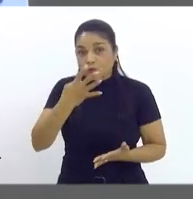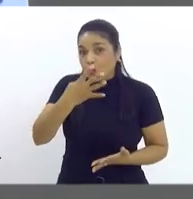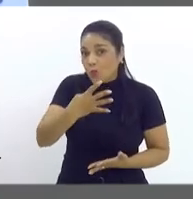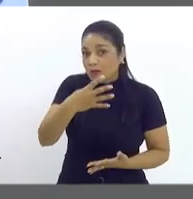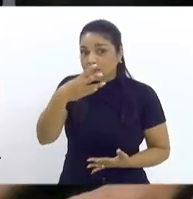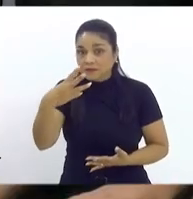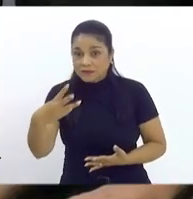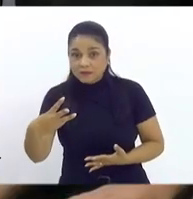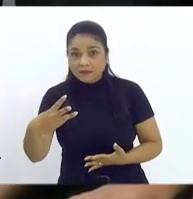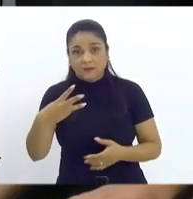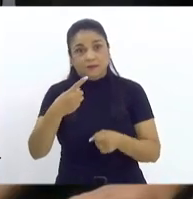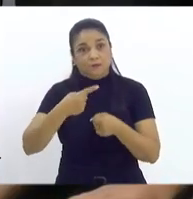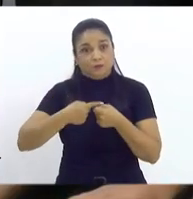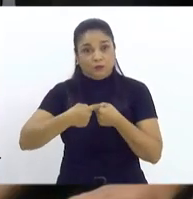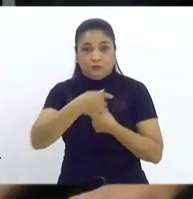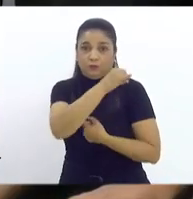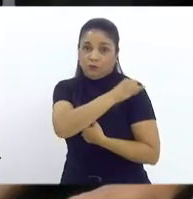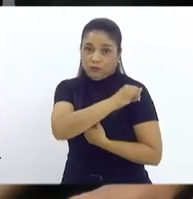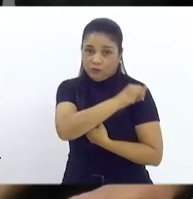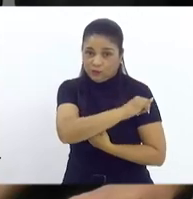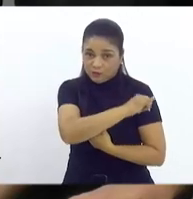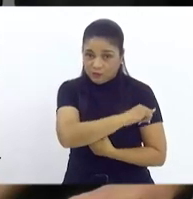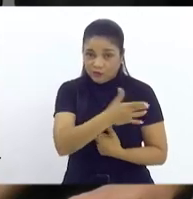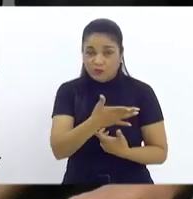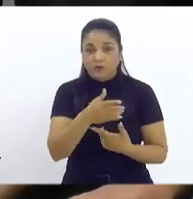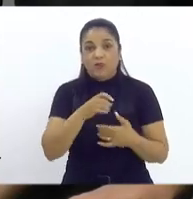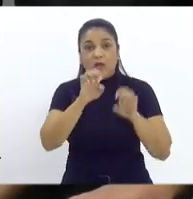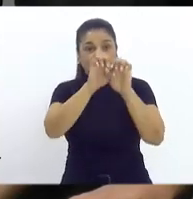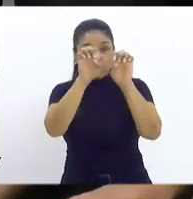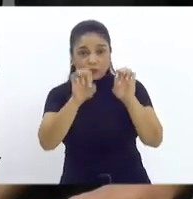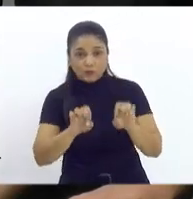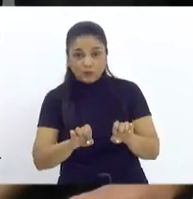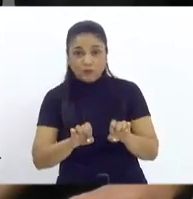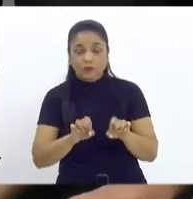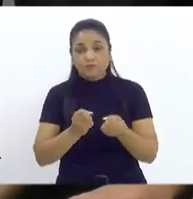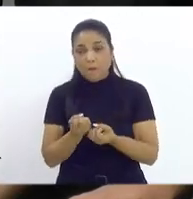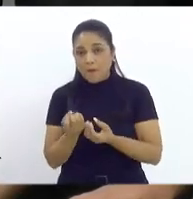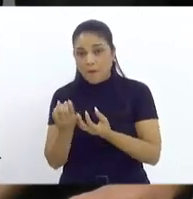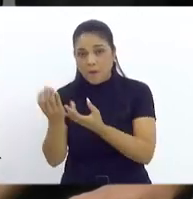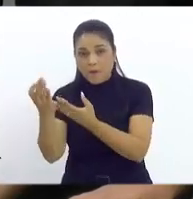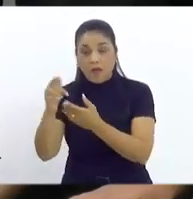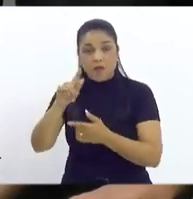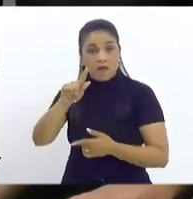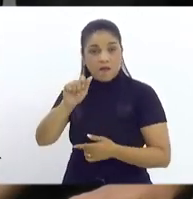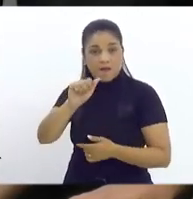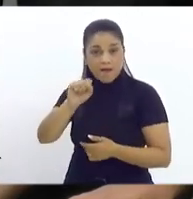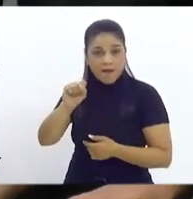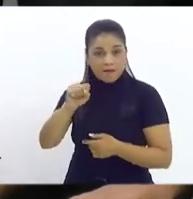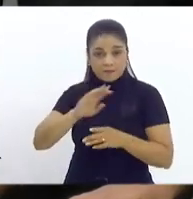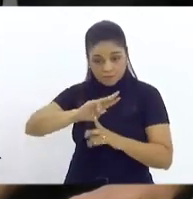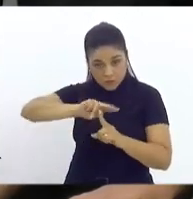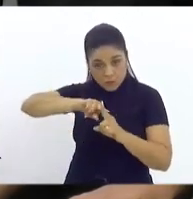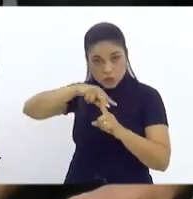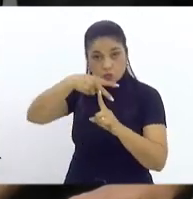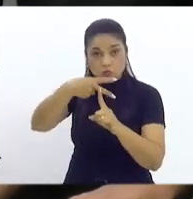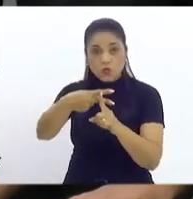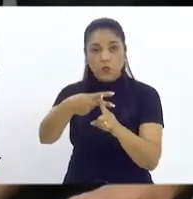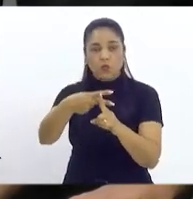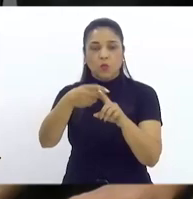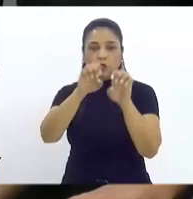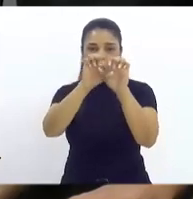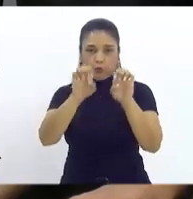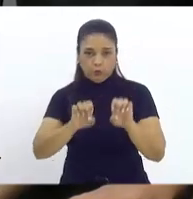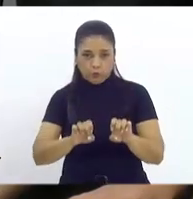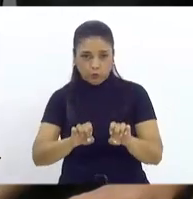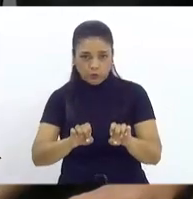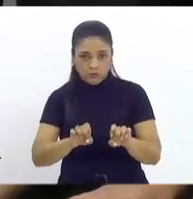municípios atendidos. A infraestrutura de distribuição de gás ela dobrou né, de a infraestrutura.